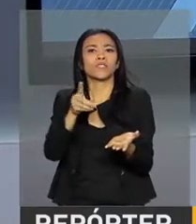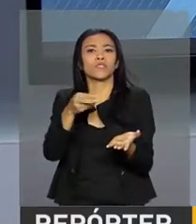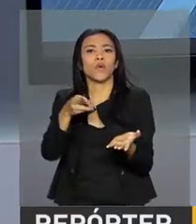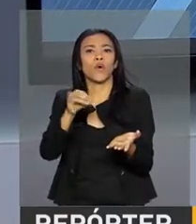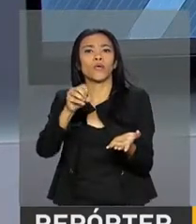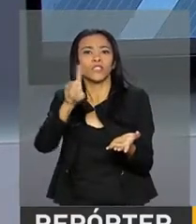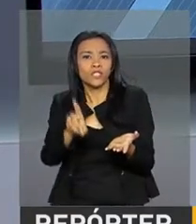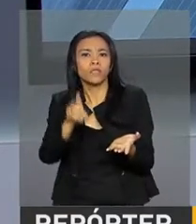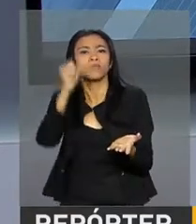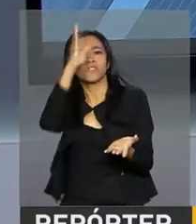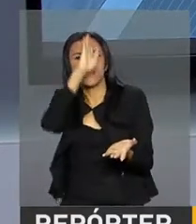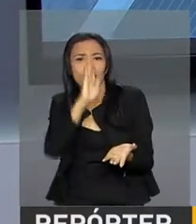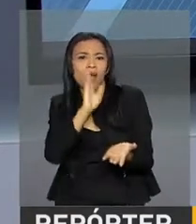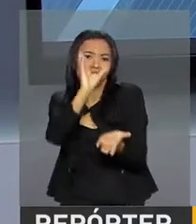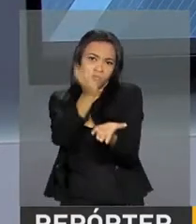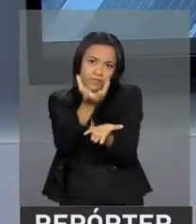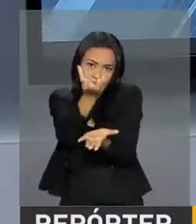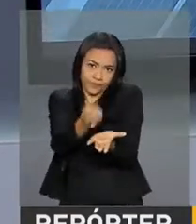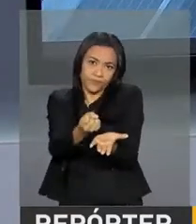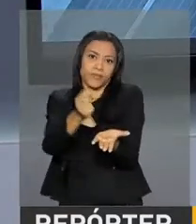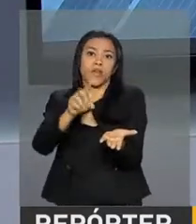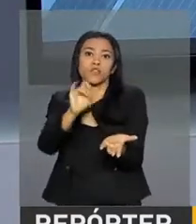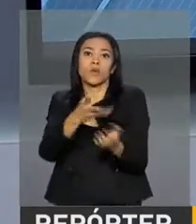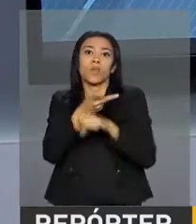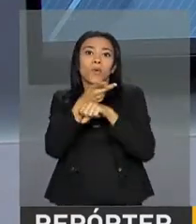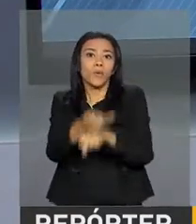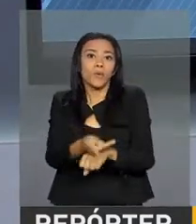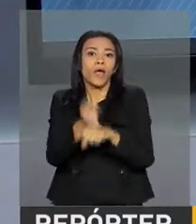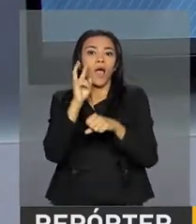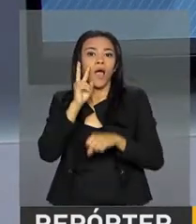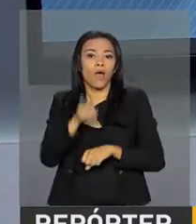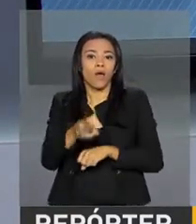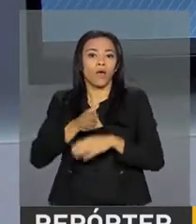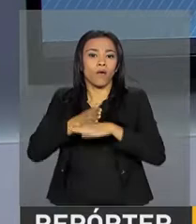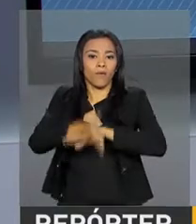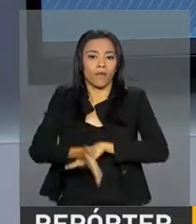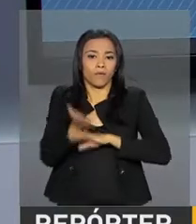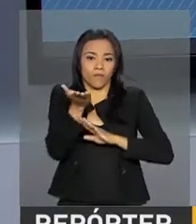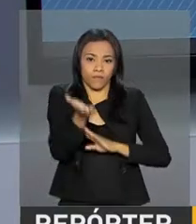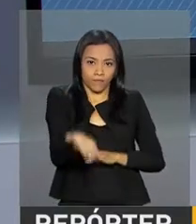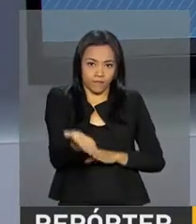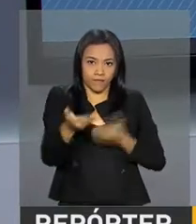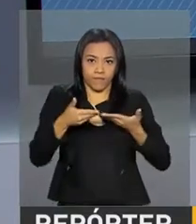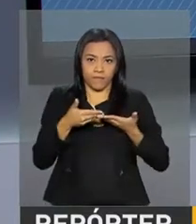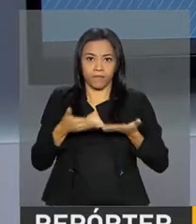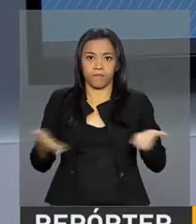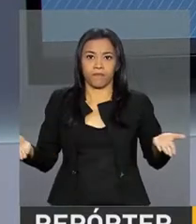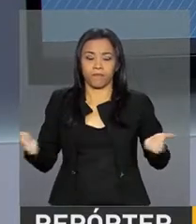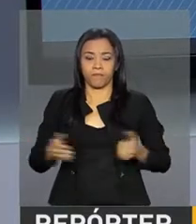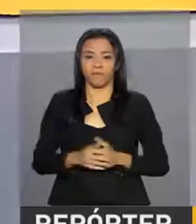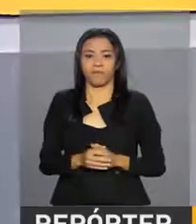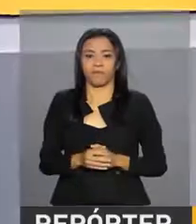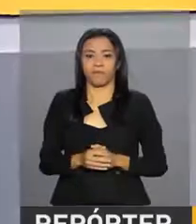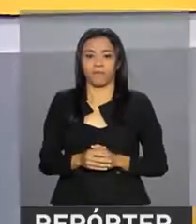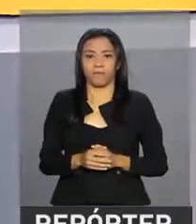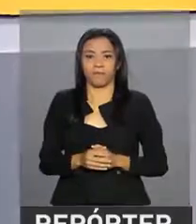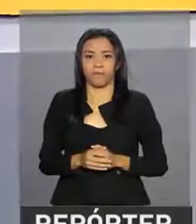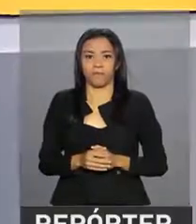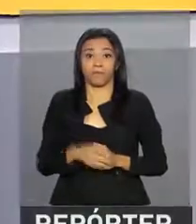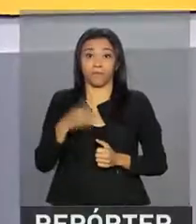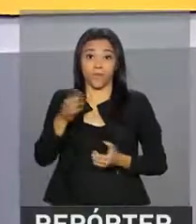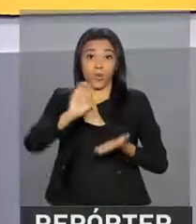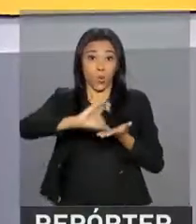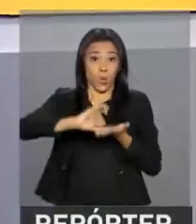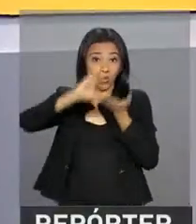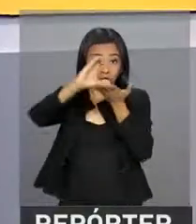pode ser baixado de graça é só procurar por consulta abono salarial o ministério do trabalho o conselho